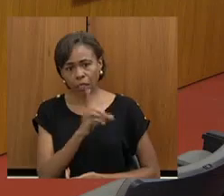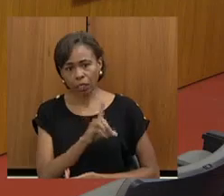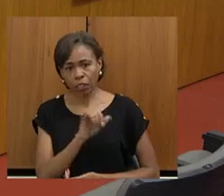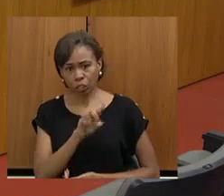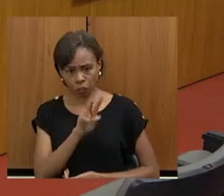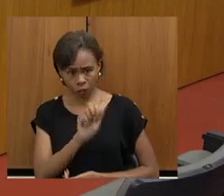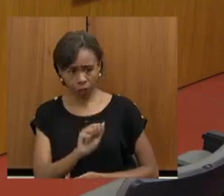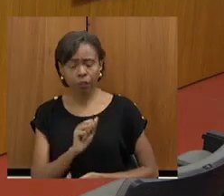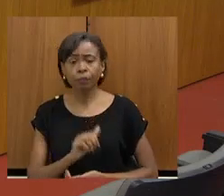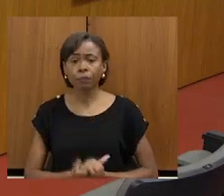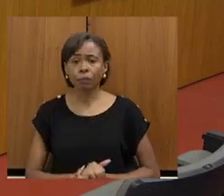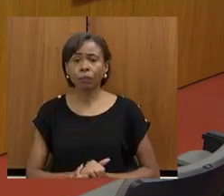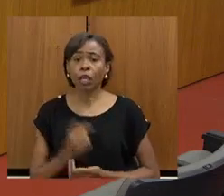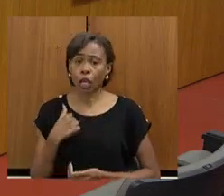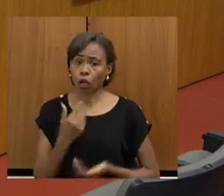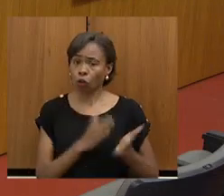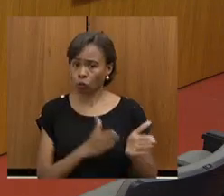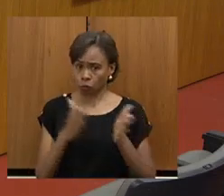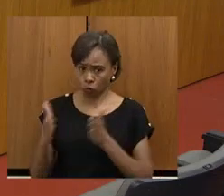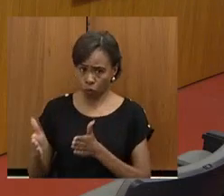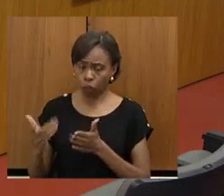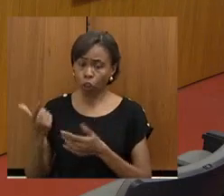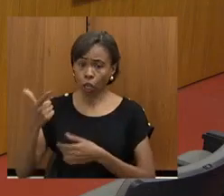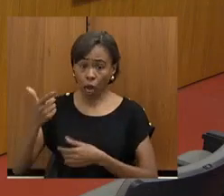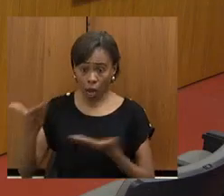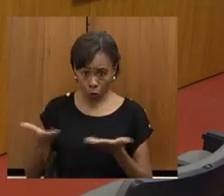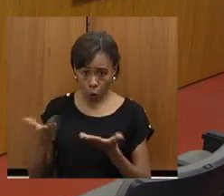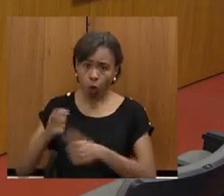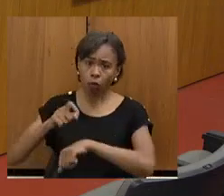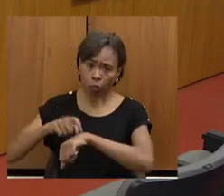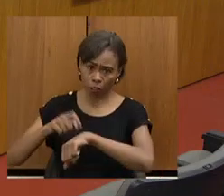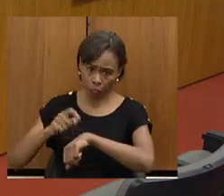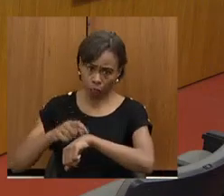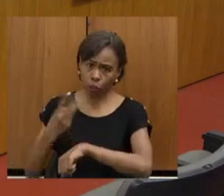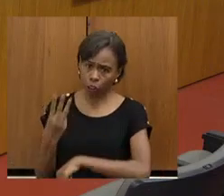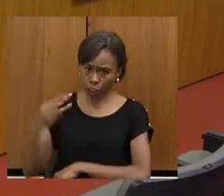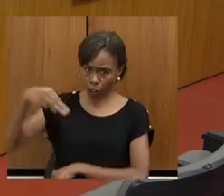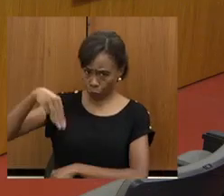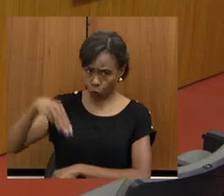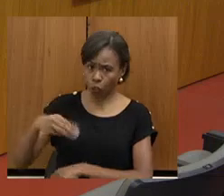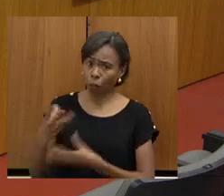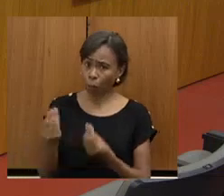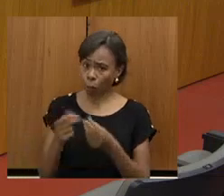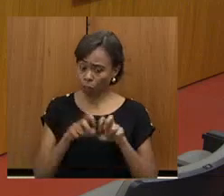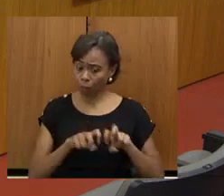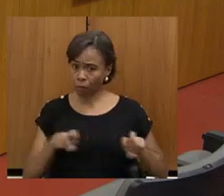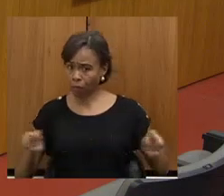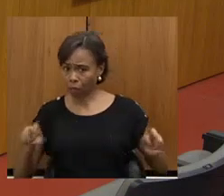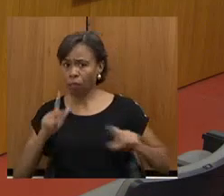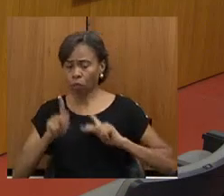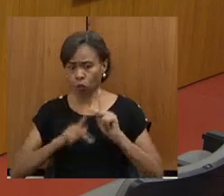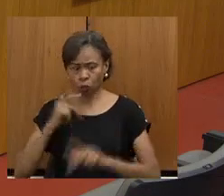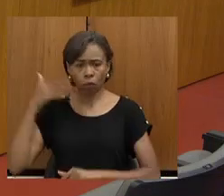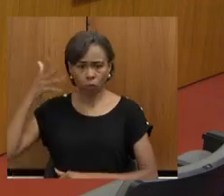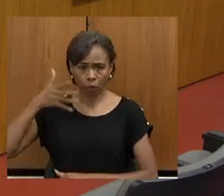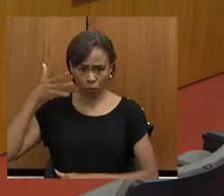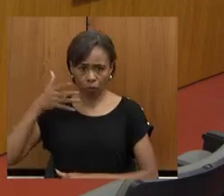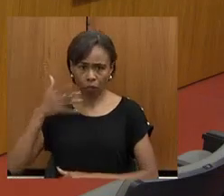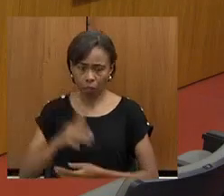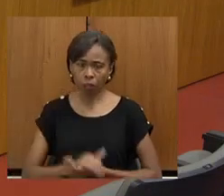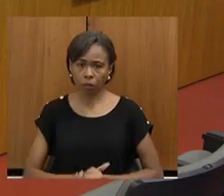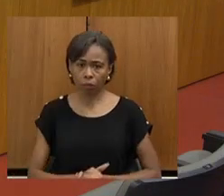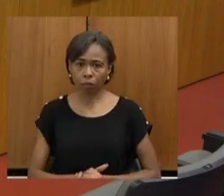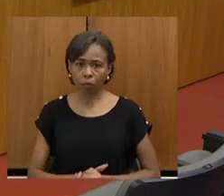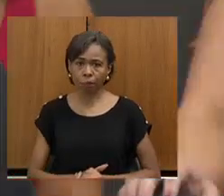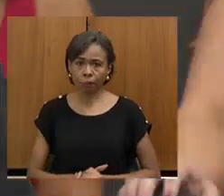aqui, então, vou voltar a marcar os três minutos porque são muitas pessoas aqui que a gente tem de convidados, senão a gente não